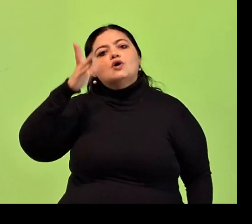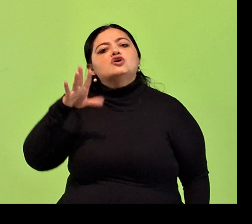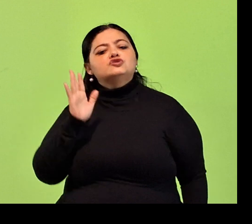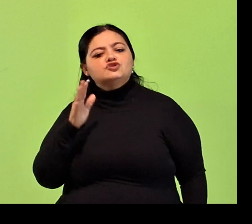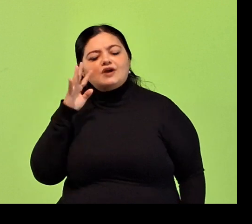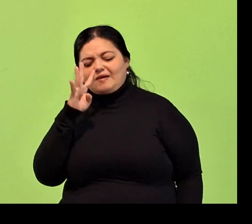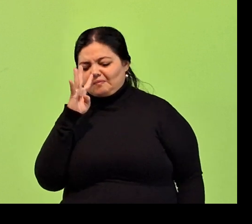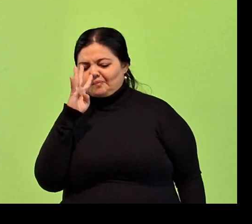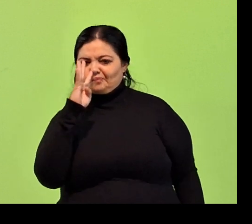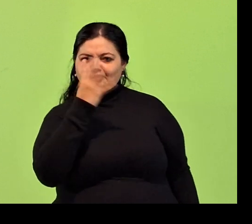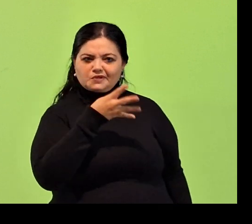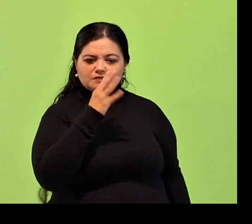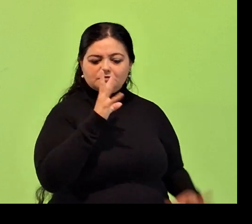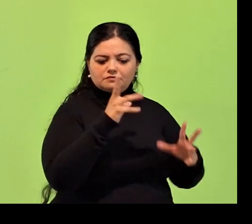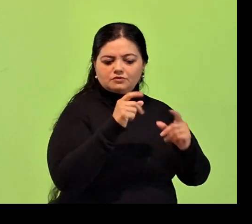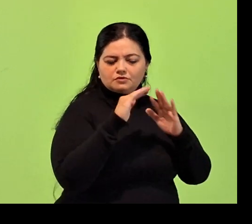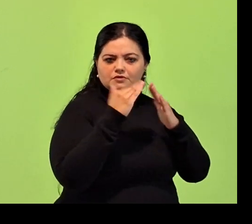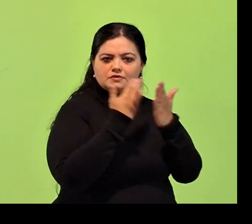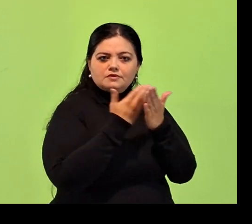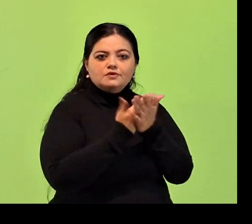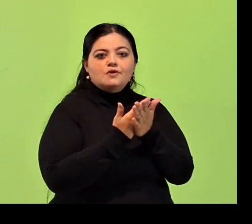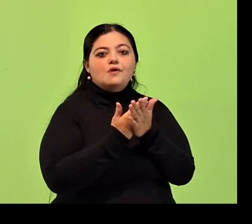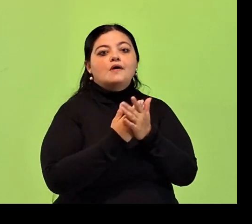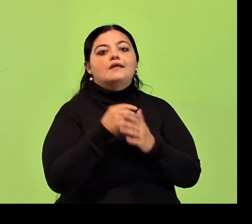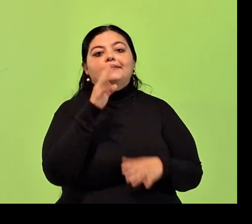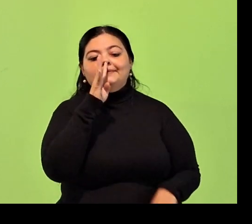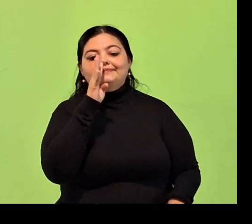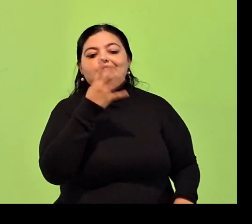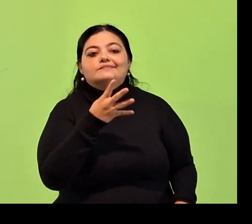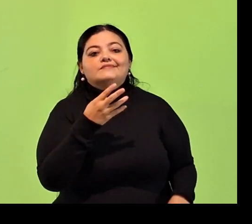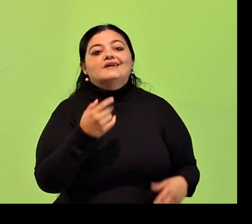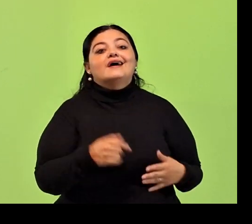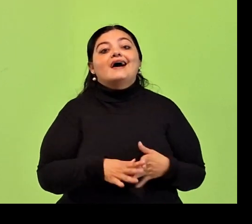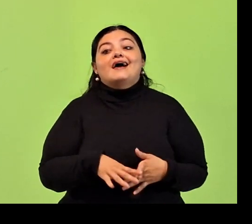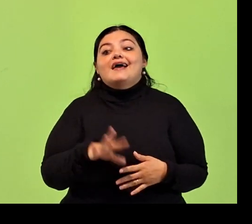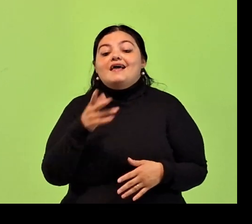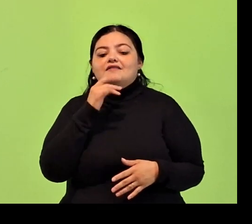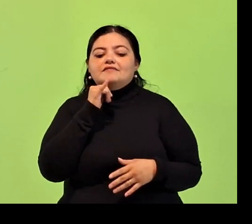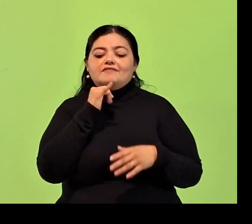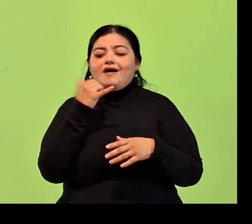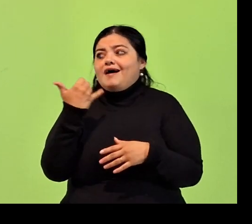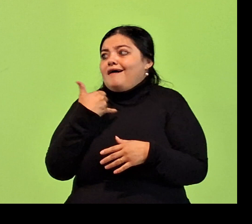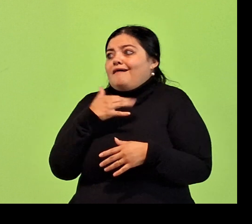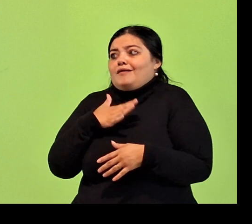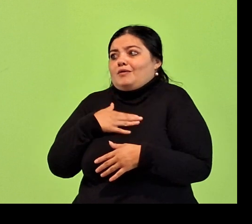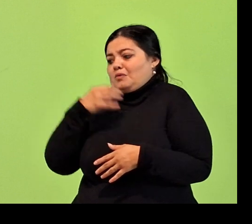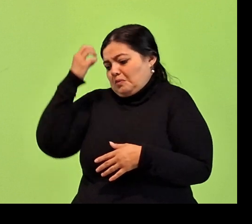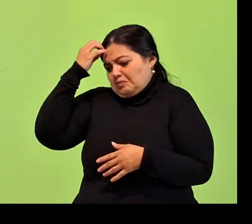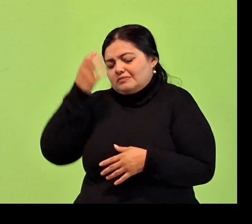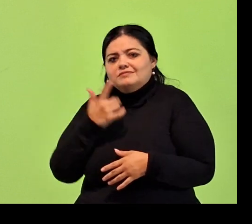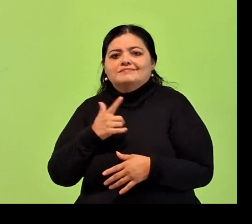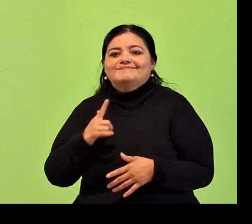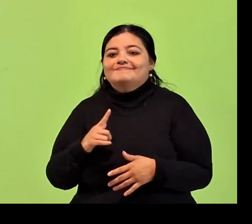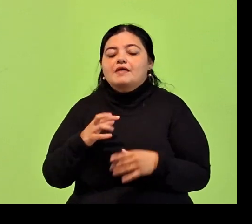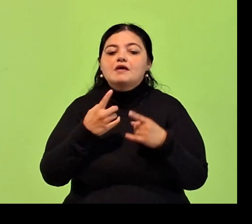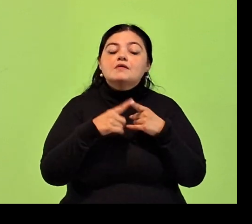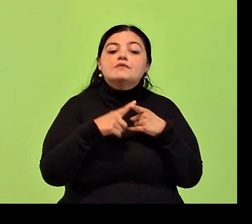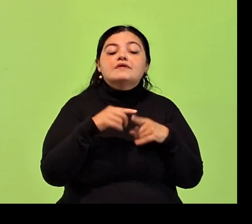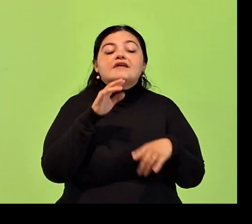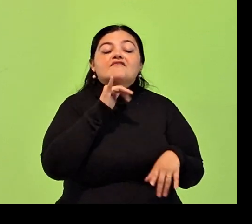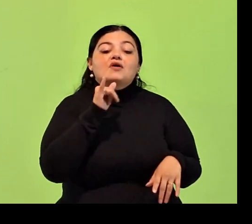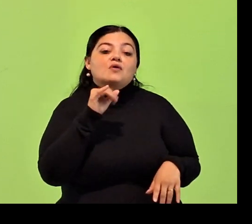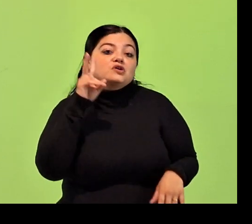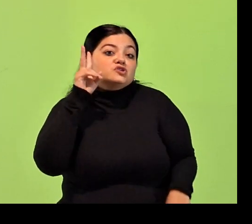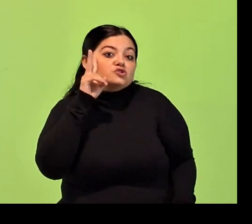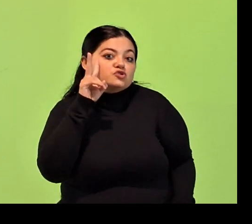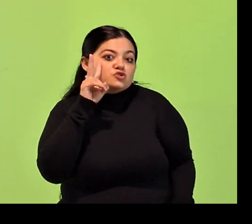acusadas na escola base se provaram inocentes. As histórias eram inventadas por uma criança induzida pela